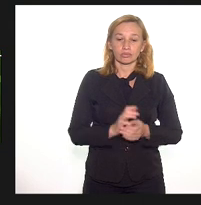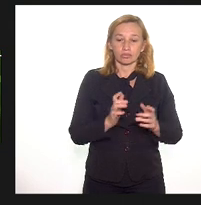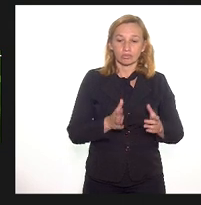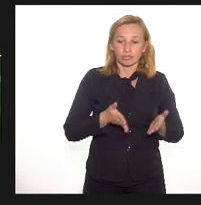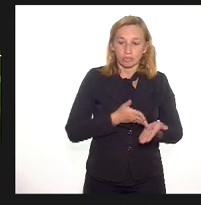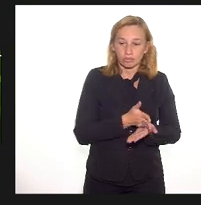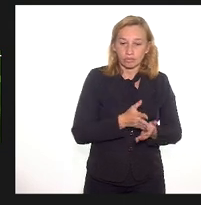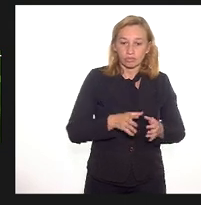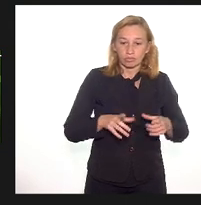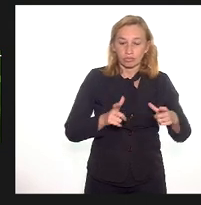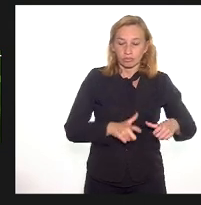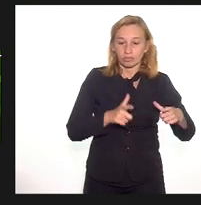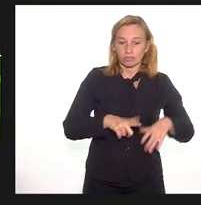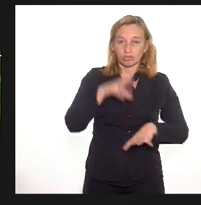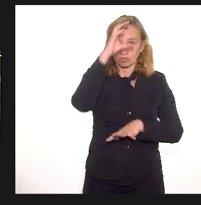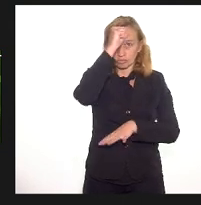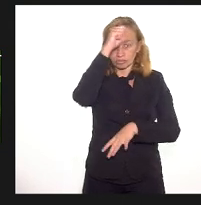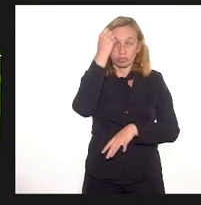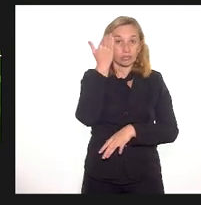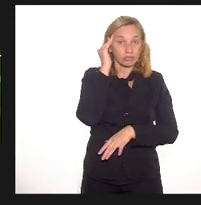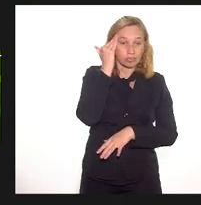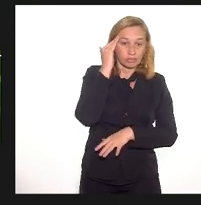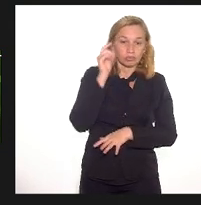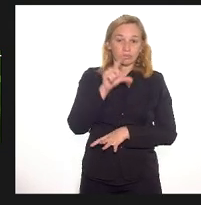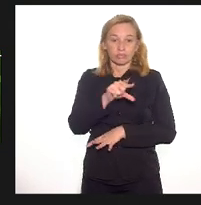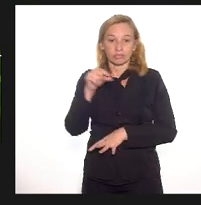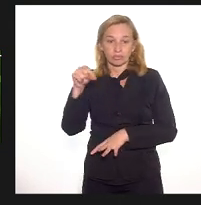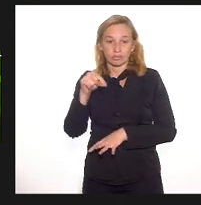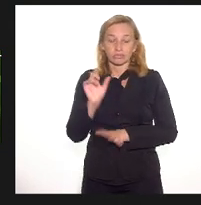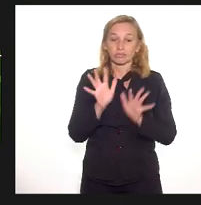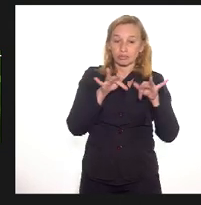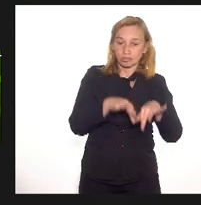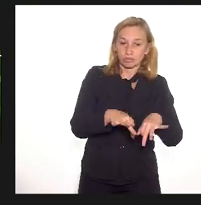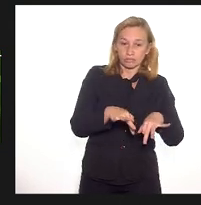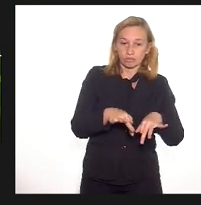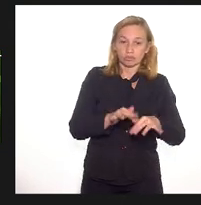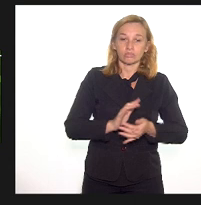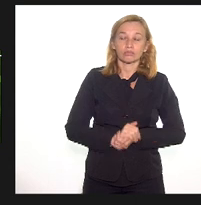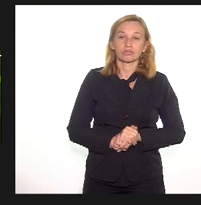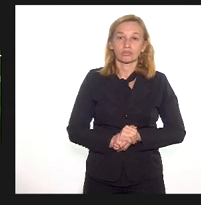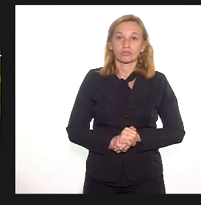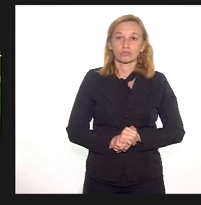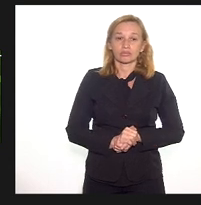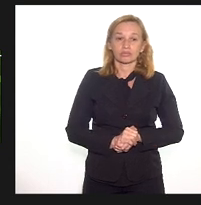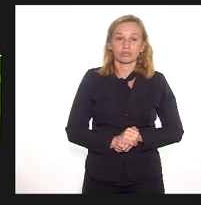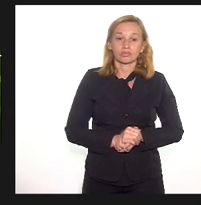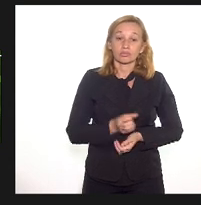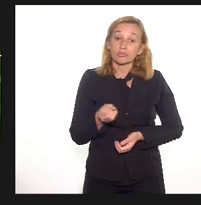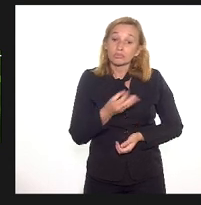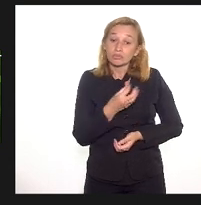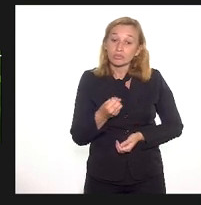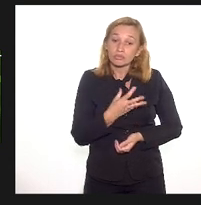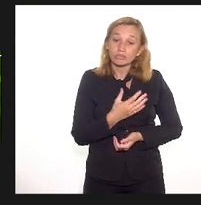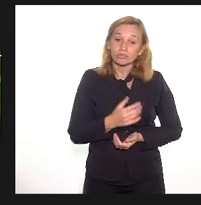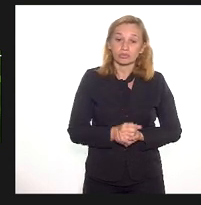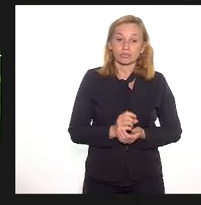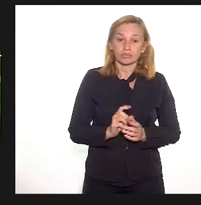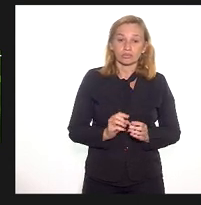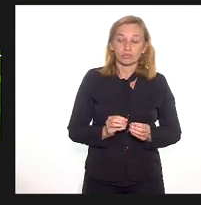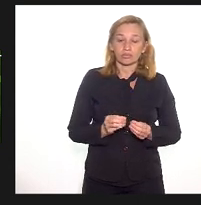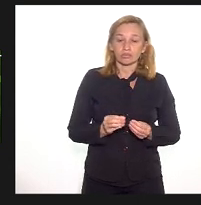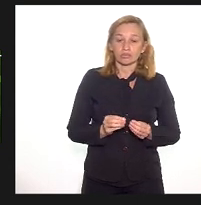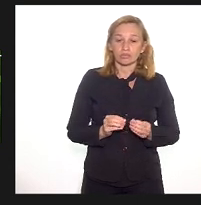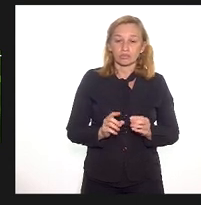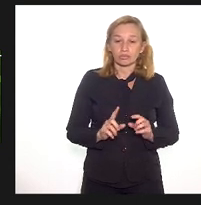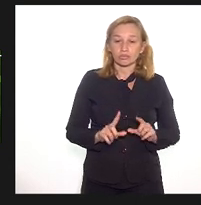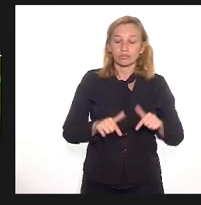para ambos os lados, entendendo que essa decisão final tomada ela é recente e que a forma de fiscalizar,